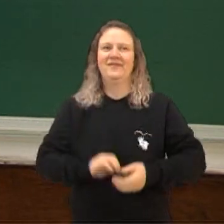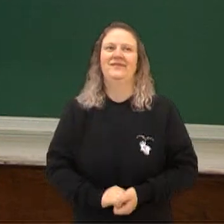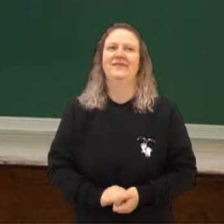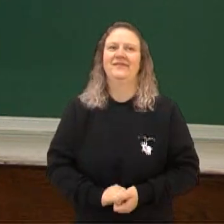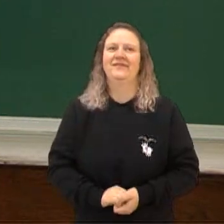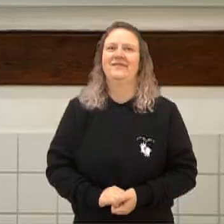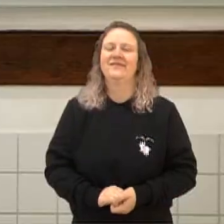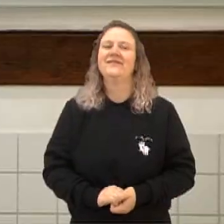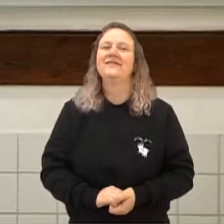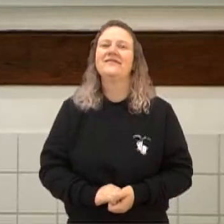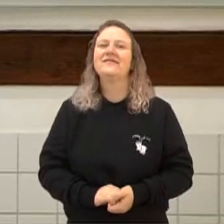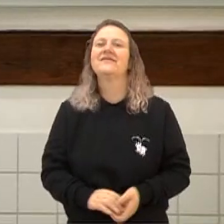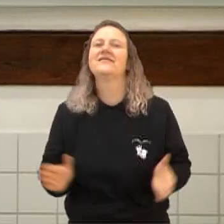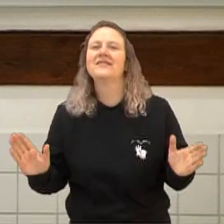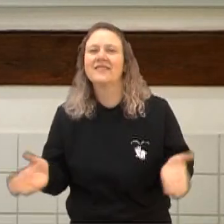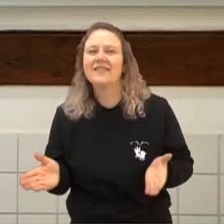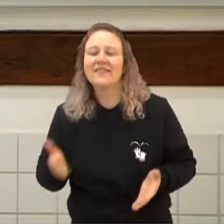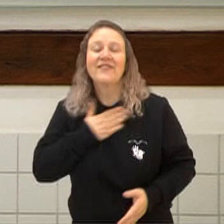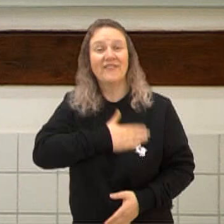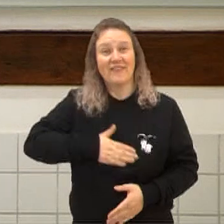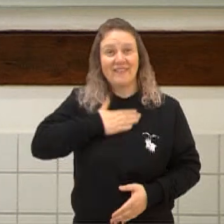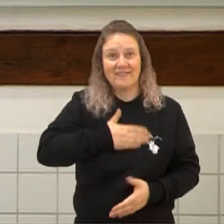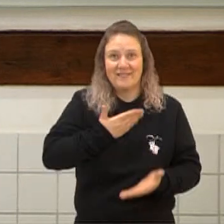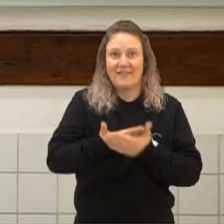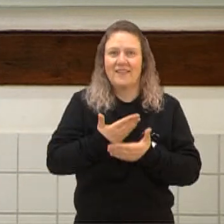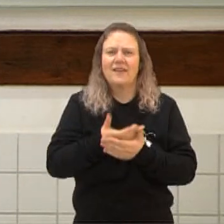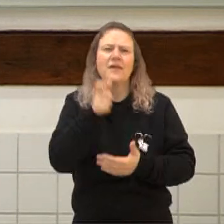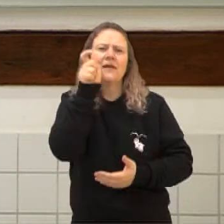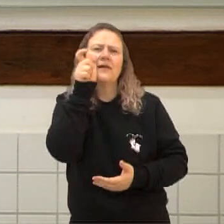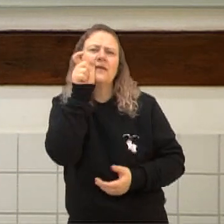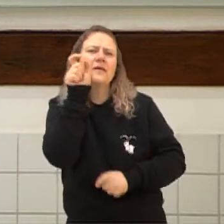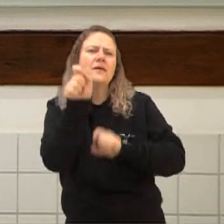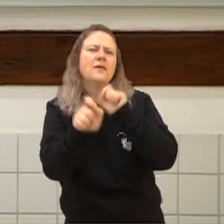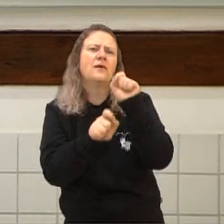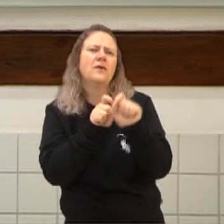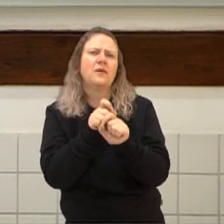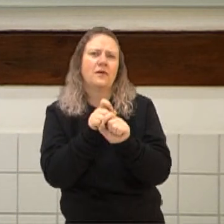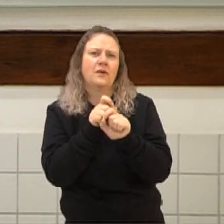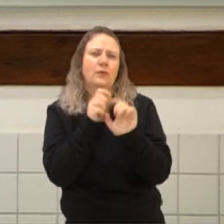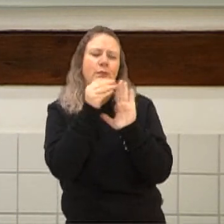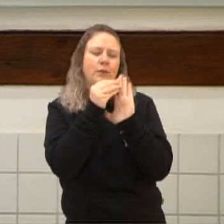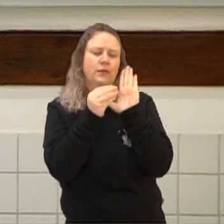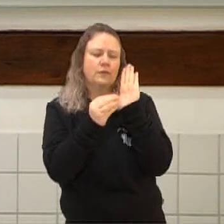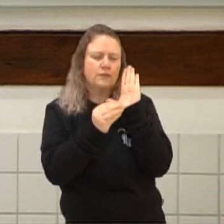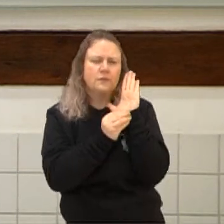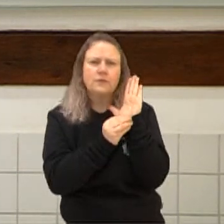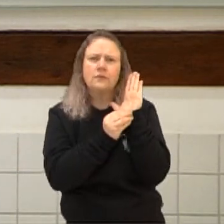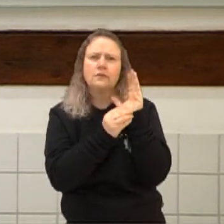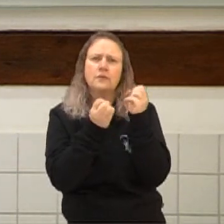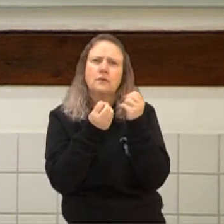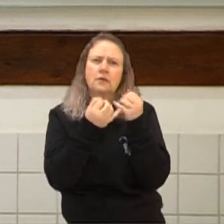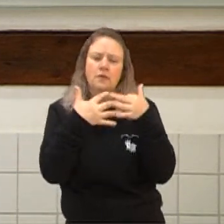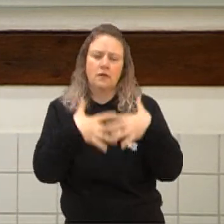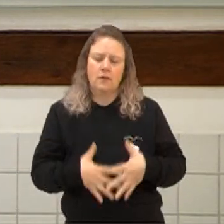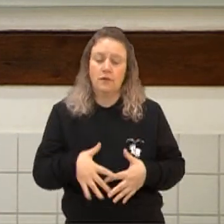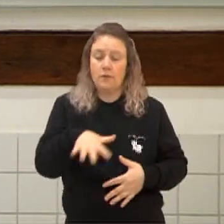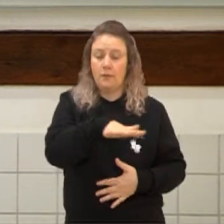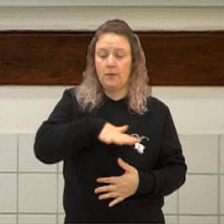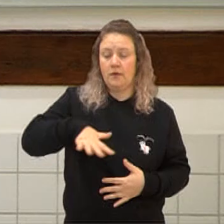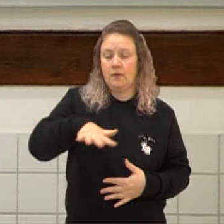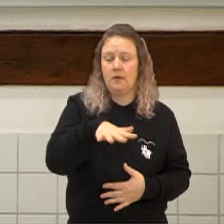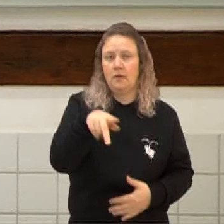Tudo bem, gente? Gostaram da aula? O que nós vimos hoje? O que nós trabalhamos hoje? Trabalhamos a área de superfície